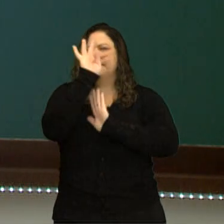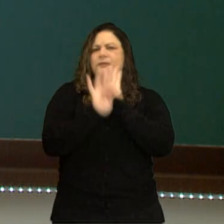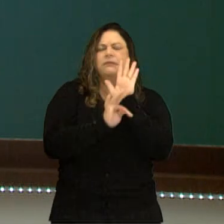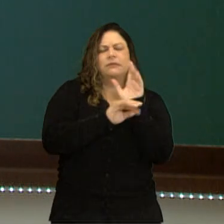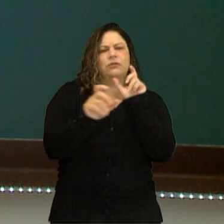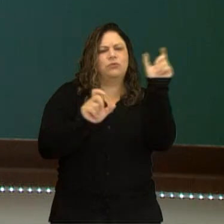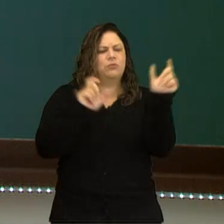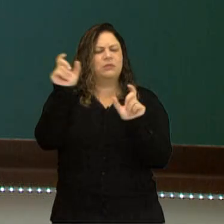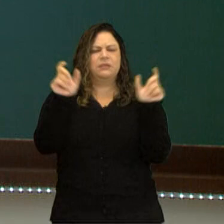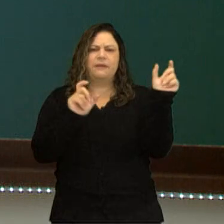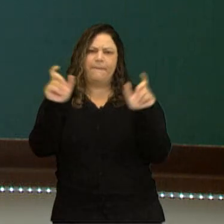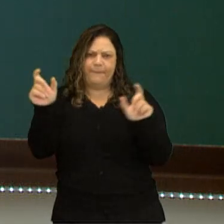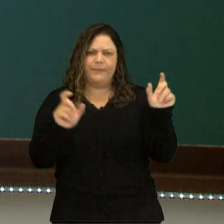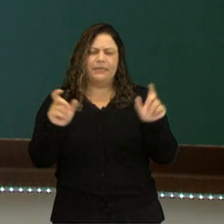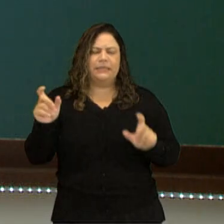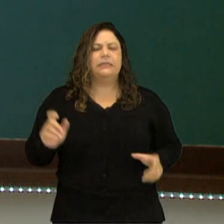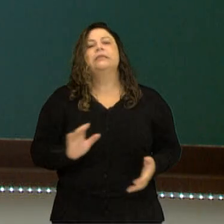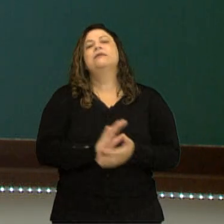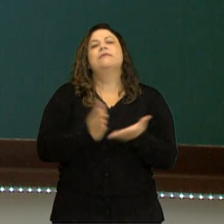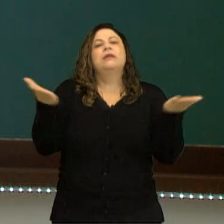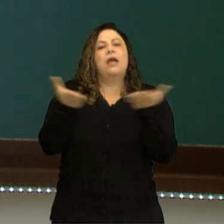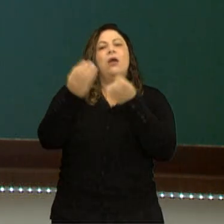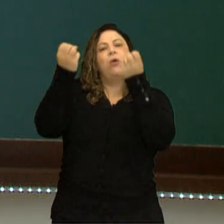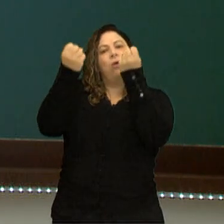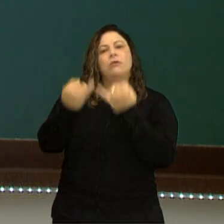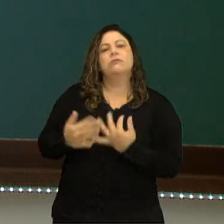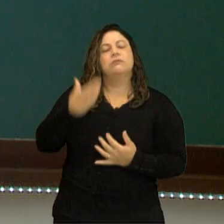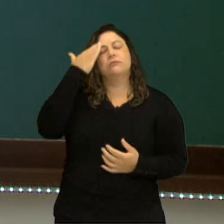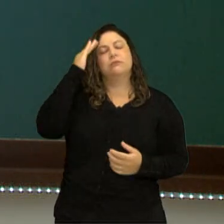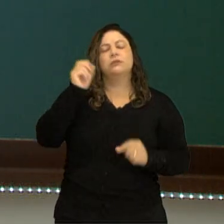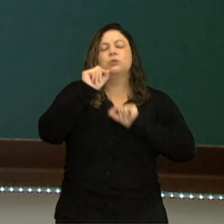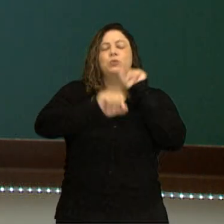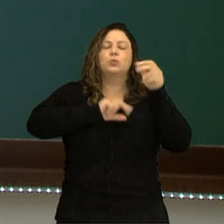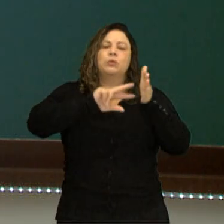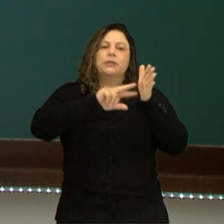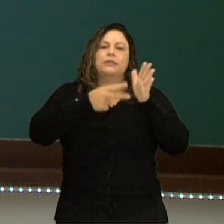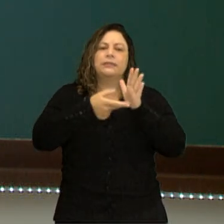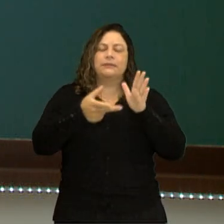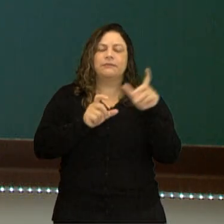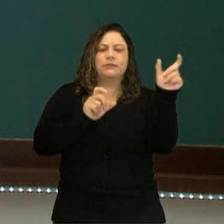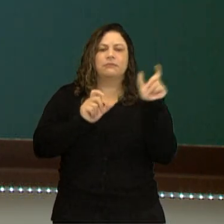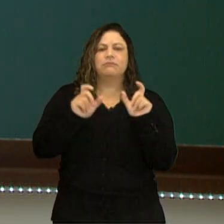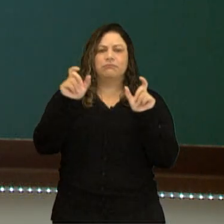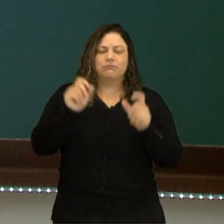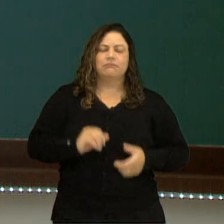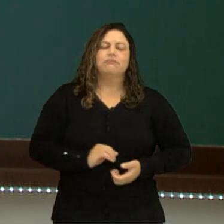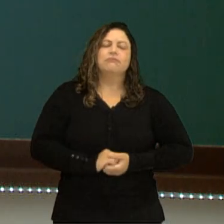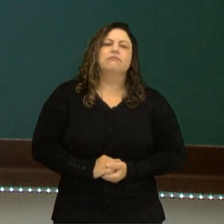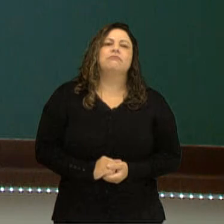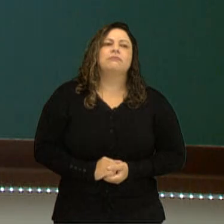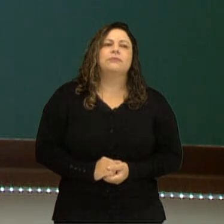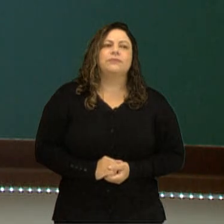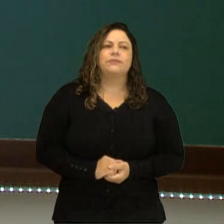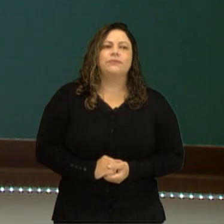destacadas. Então agora a gente vai saber qual o significado dessas palavras destacadas.